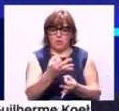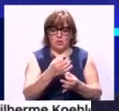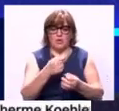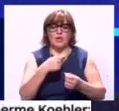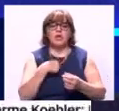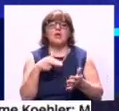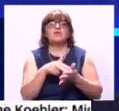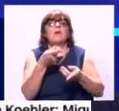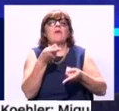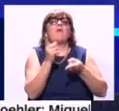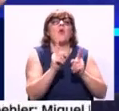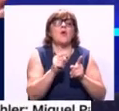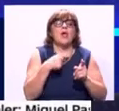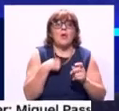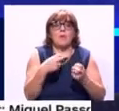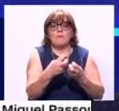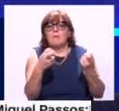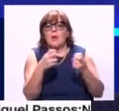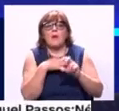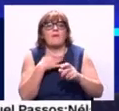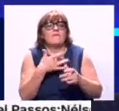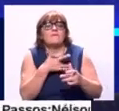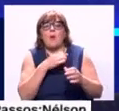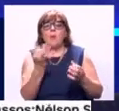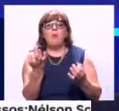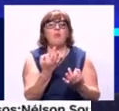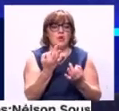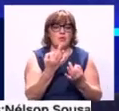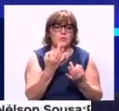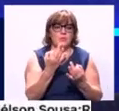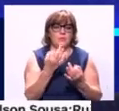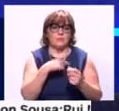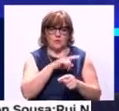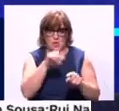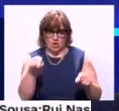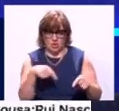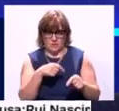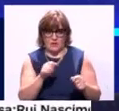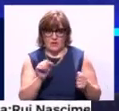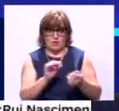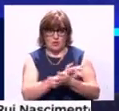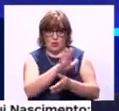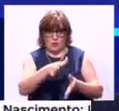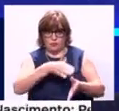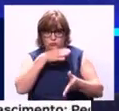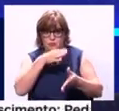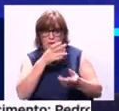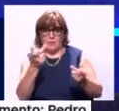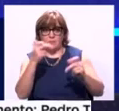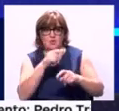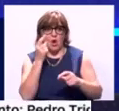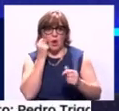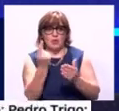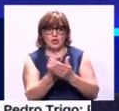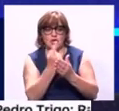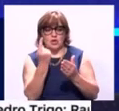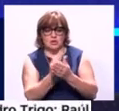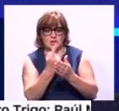adepto do Futebol Clube do Porto? Nós todos. Que, na conferência de imprensa, apareceu um homem